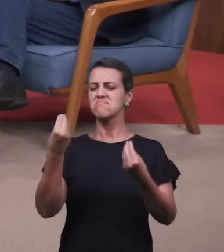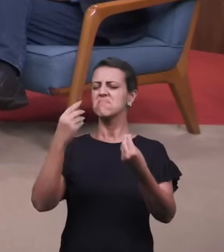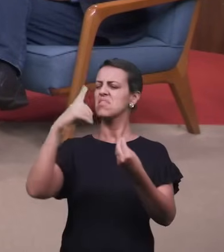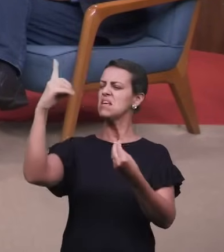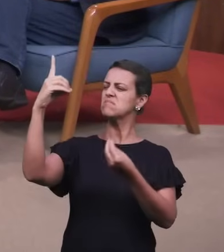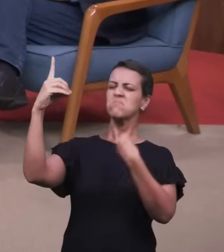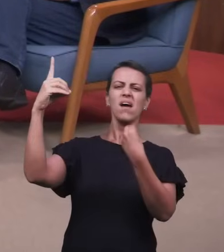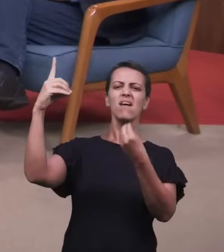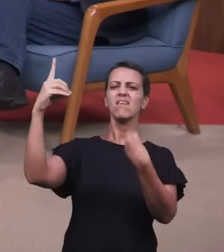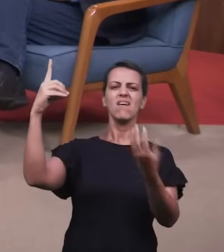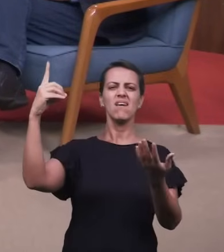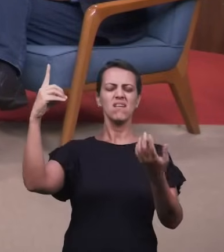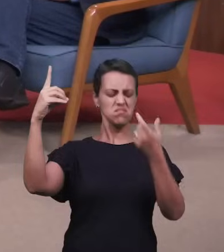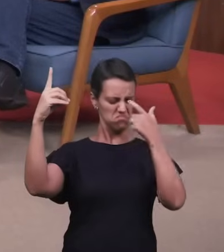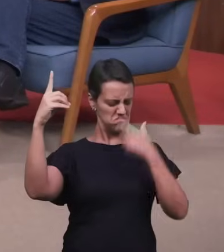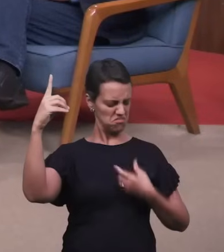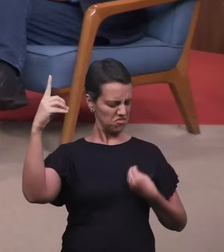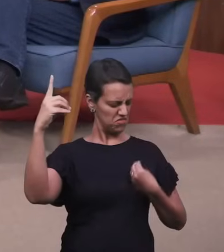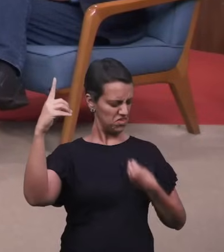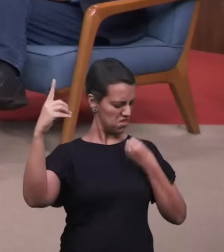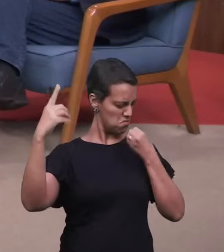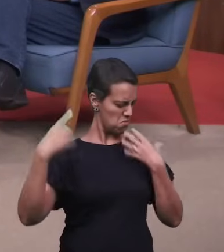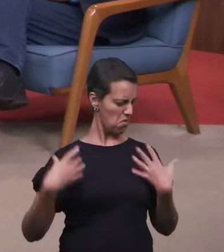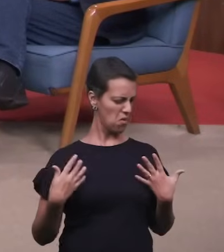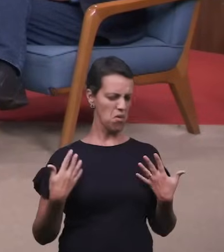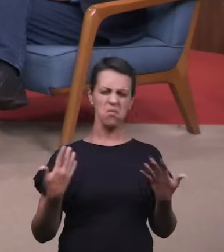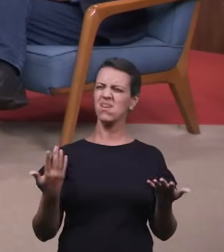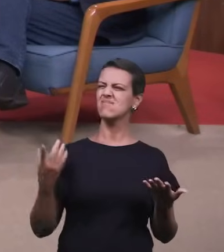quê? Você está com